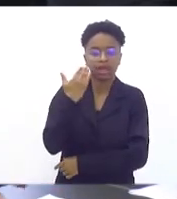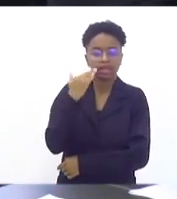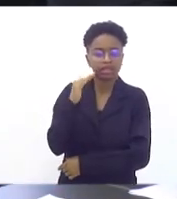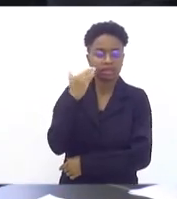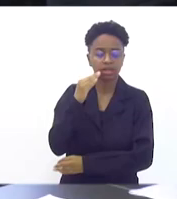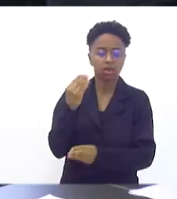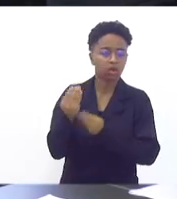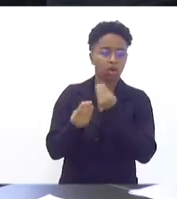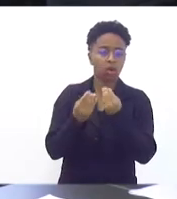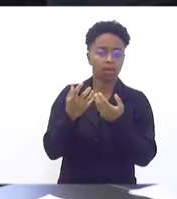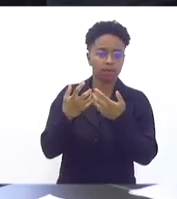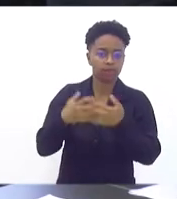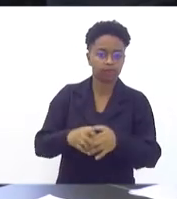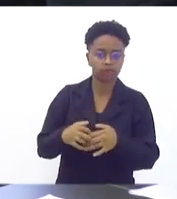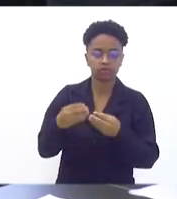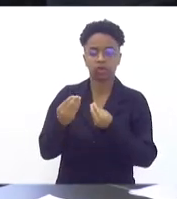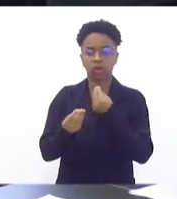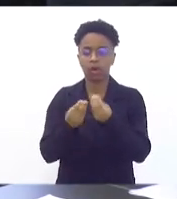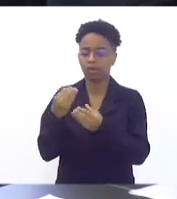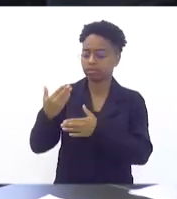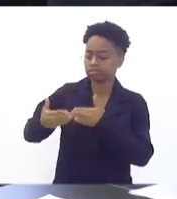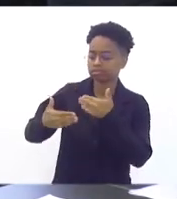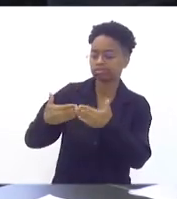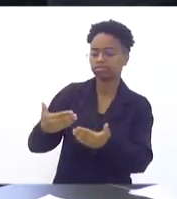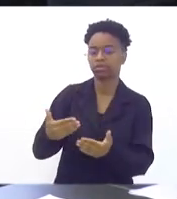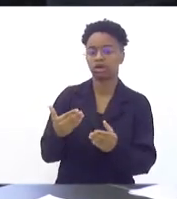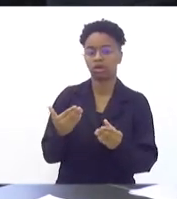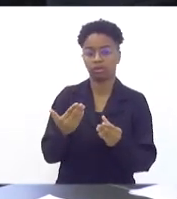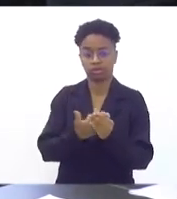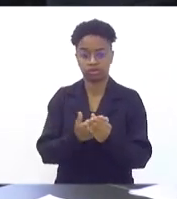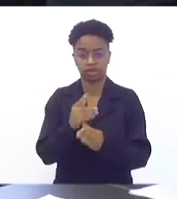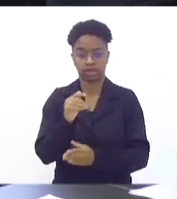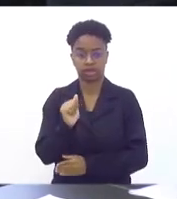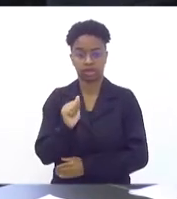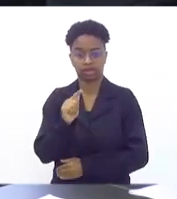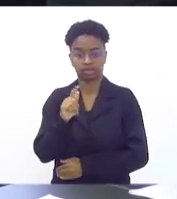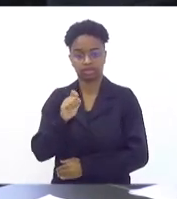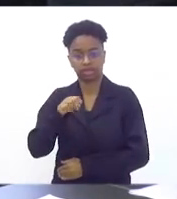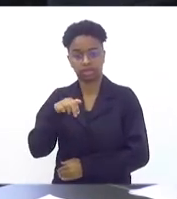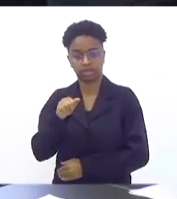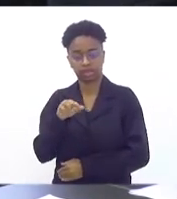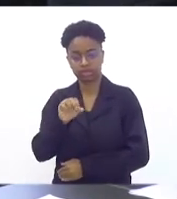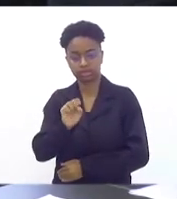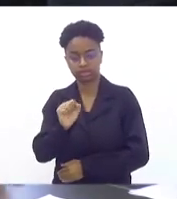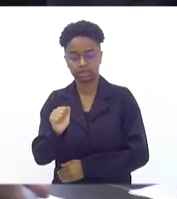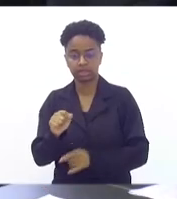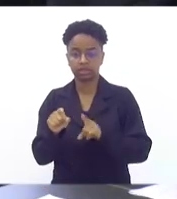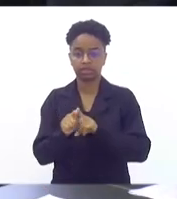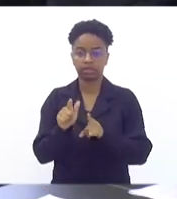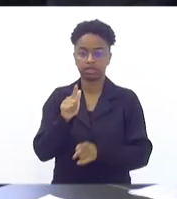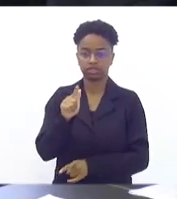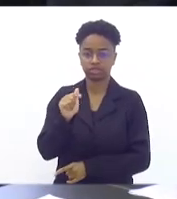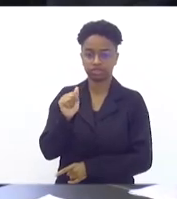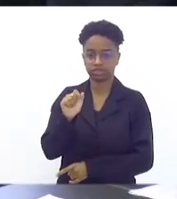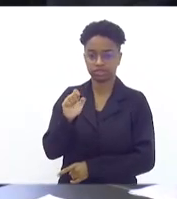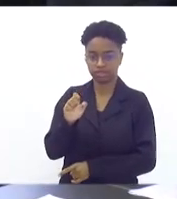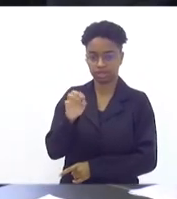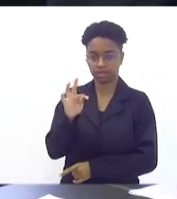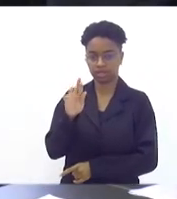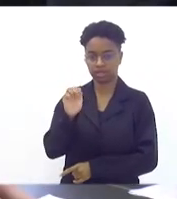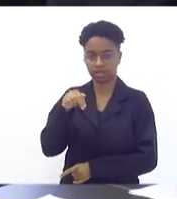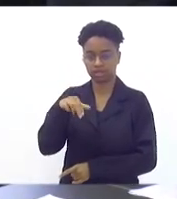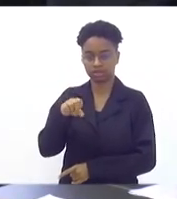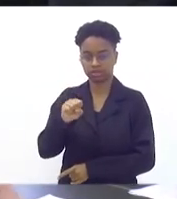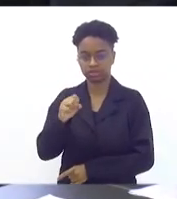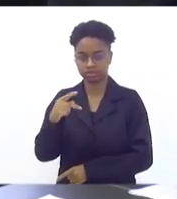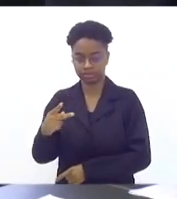a quantas anda efetivamente os processos tanto das genesa quanto da getransp da getransp embora não fosse objeto